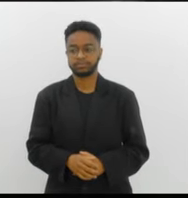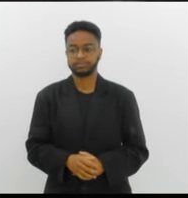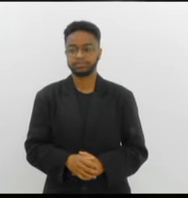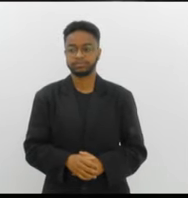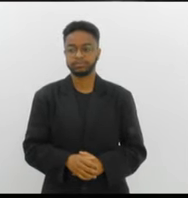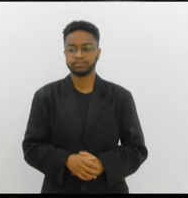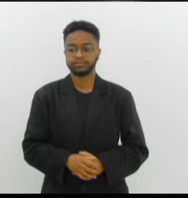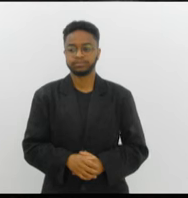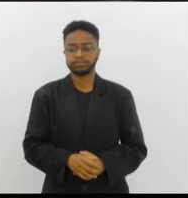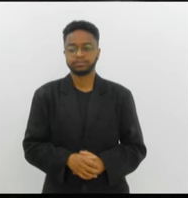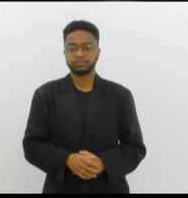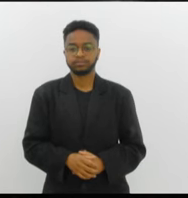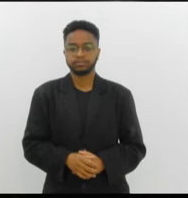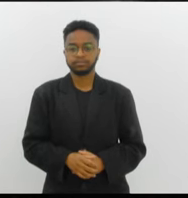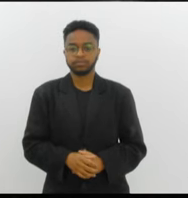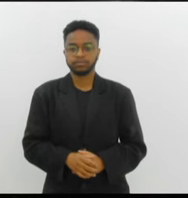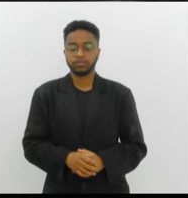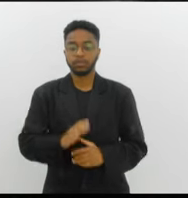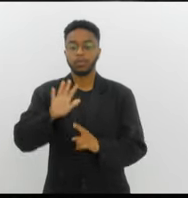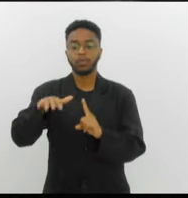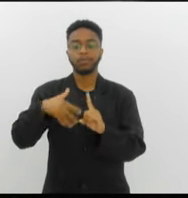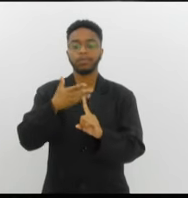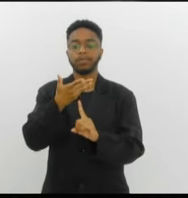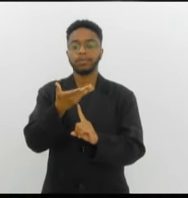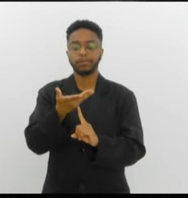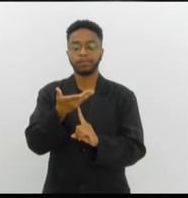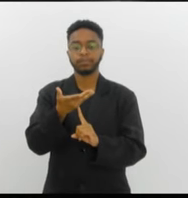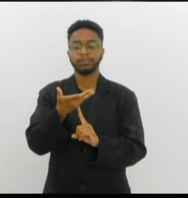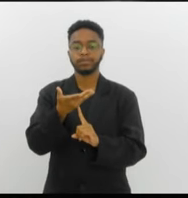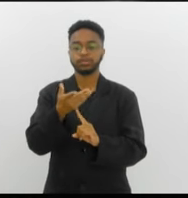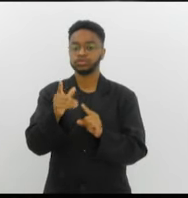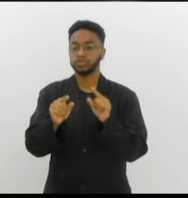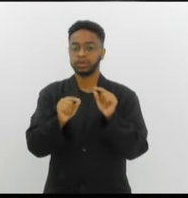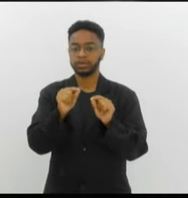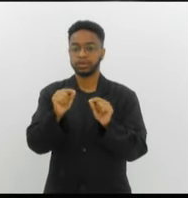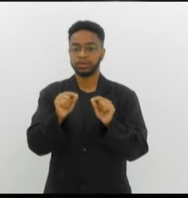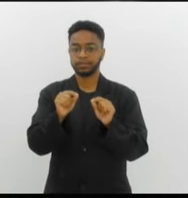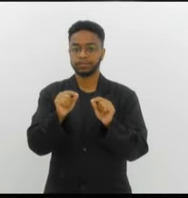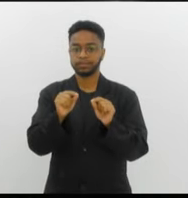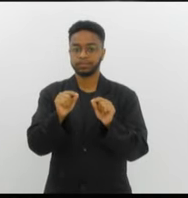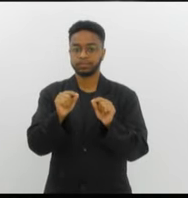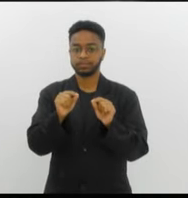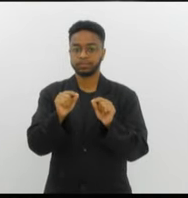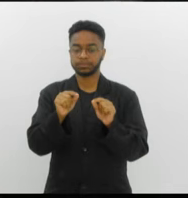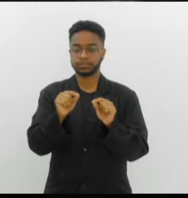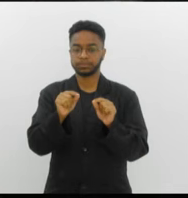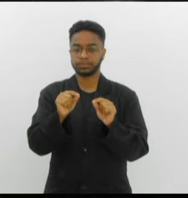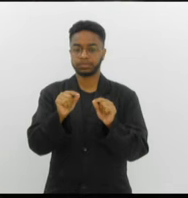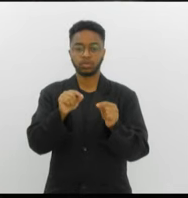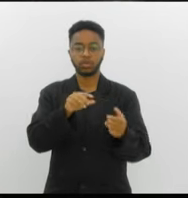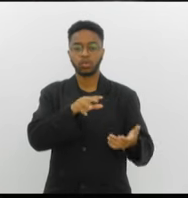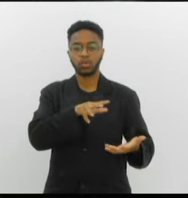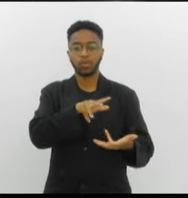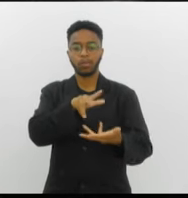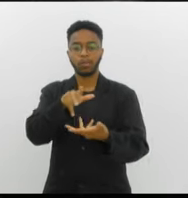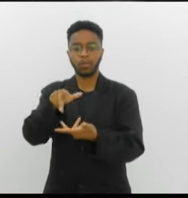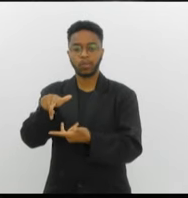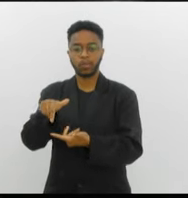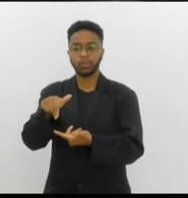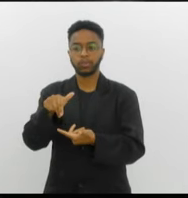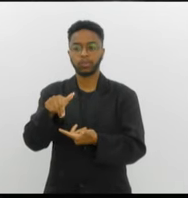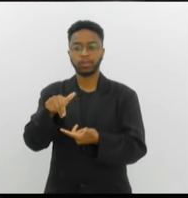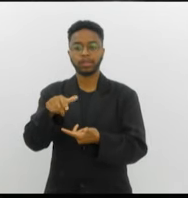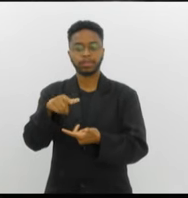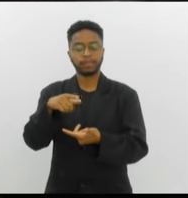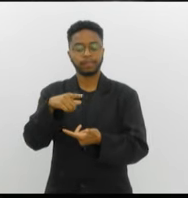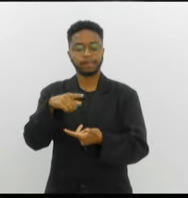Meio ambiente que mundialmente está sendo maculado de